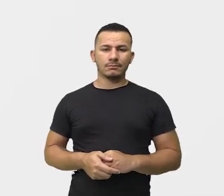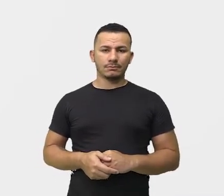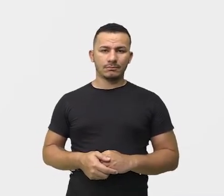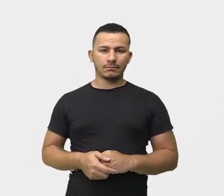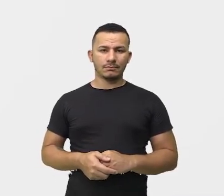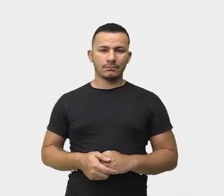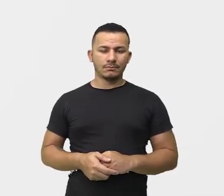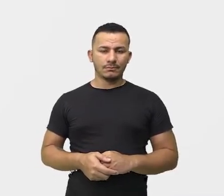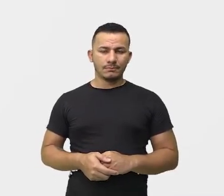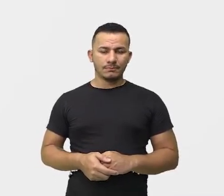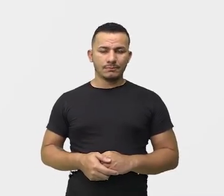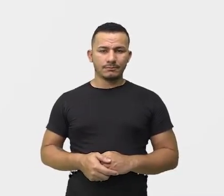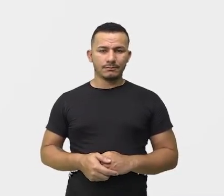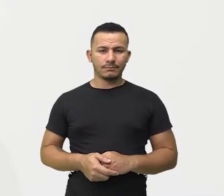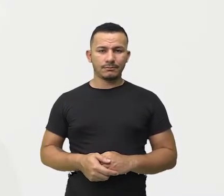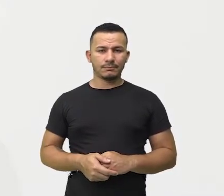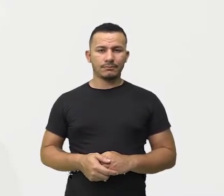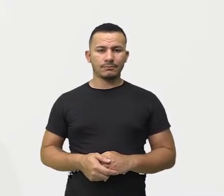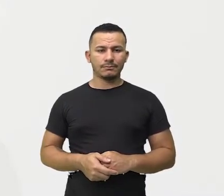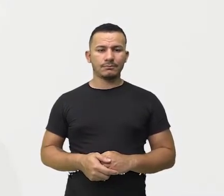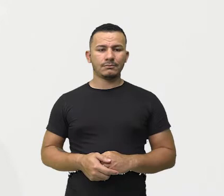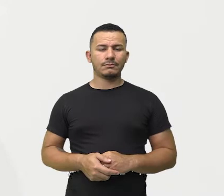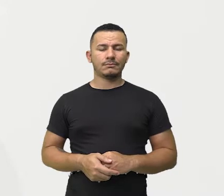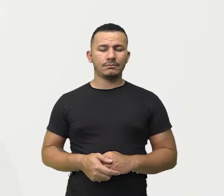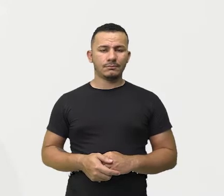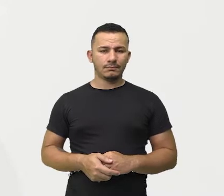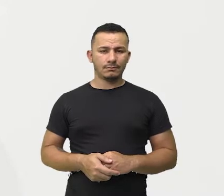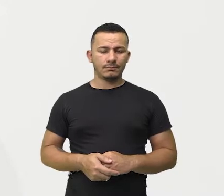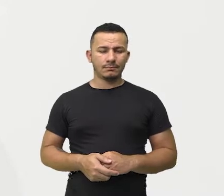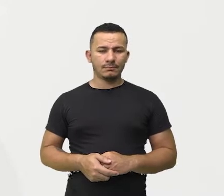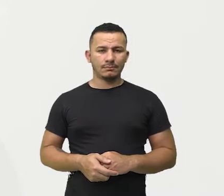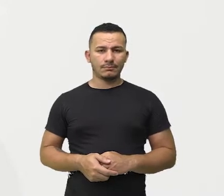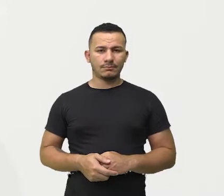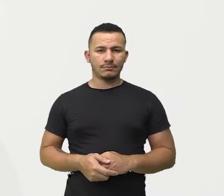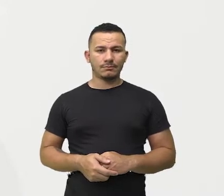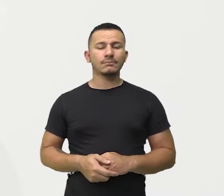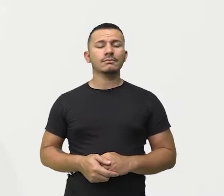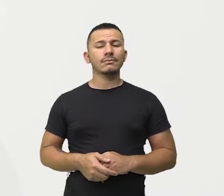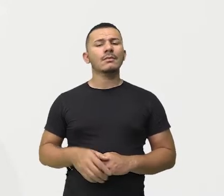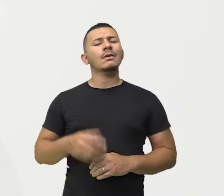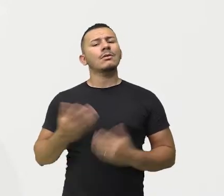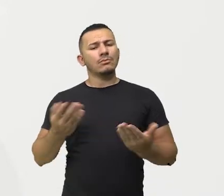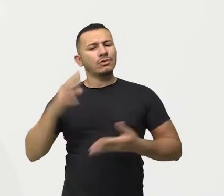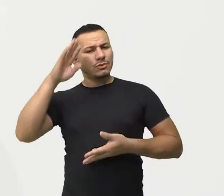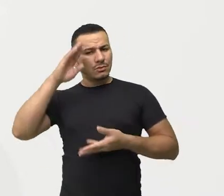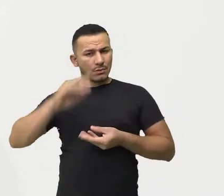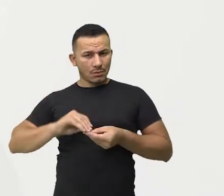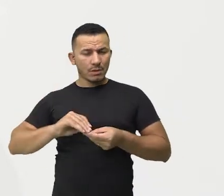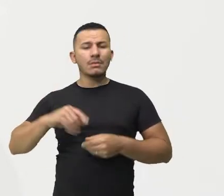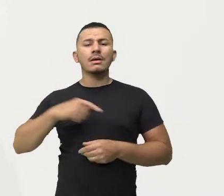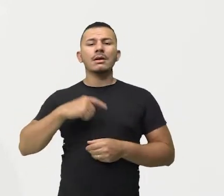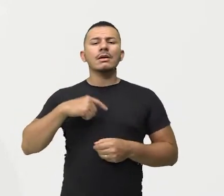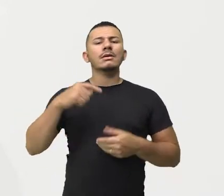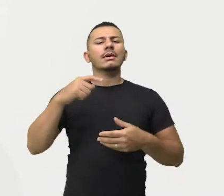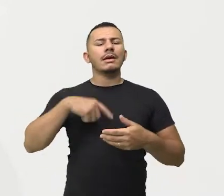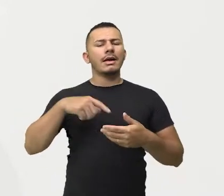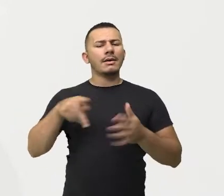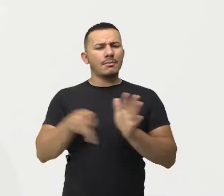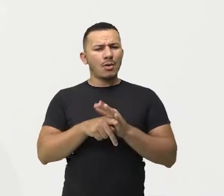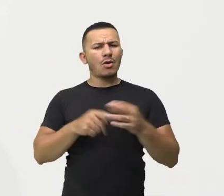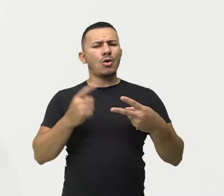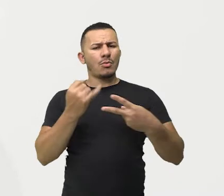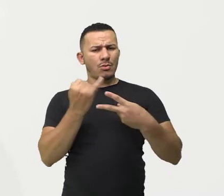nós temos o seguinte, né? Ainda dentro das conclusões, em todos os